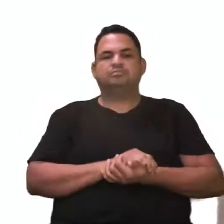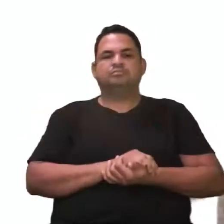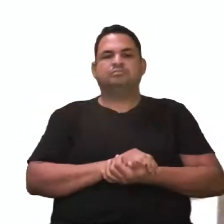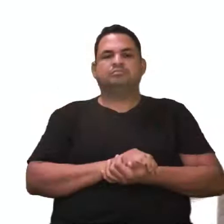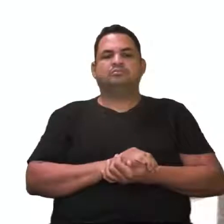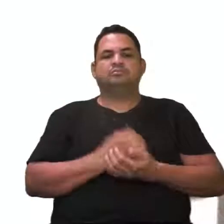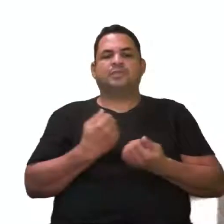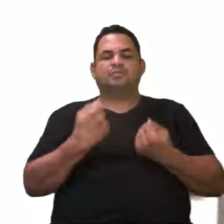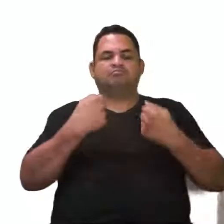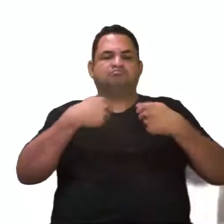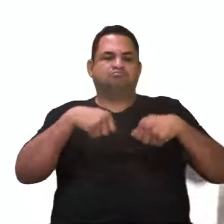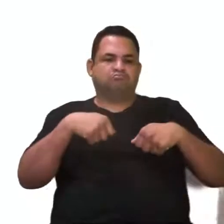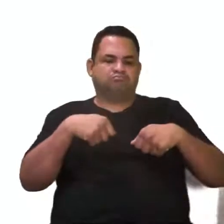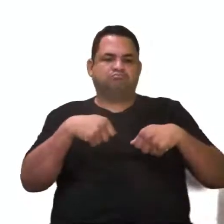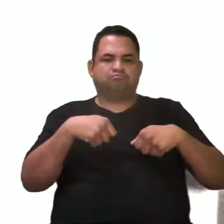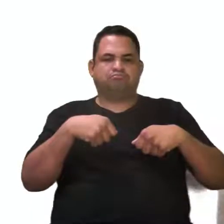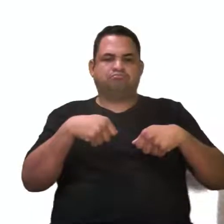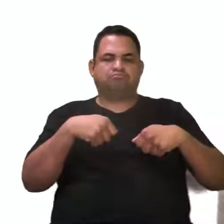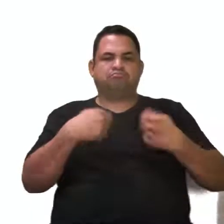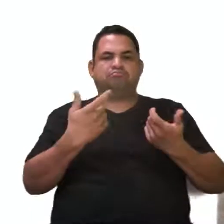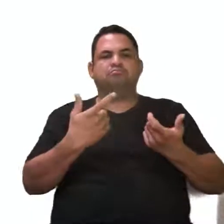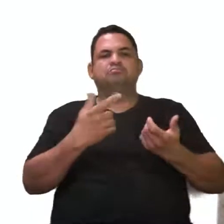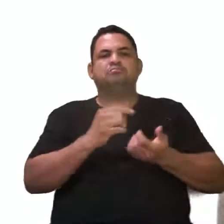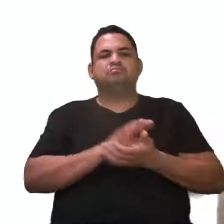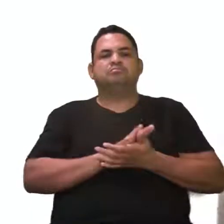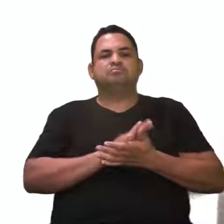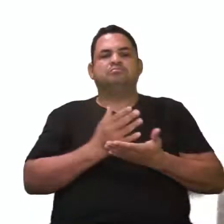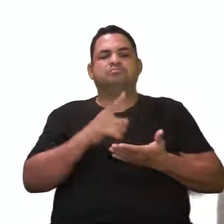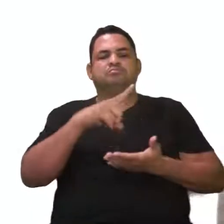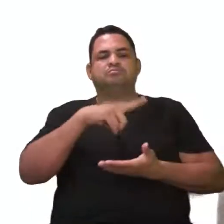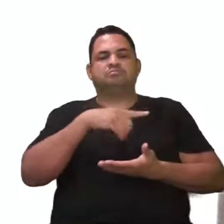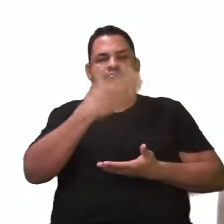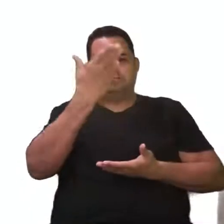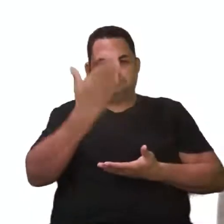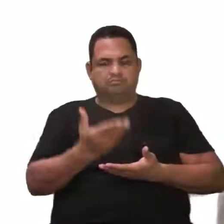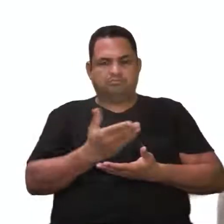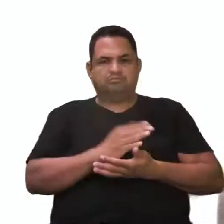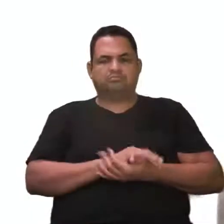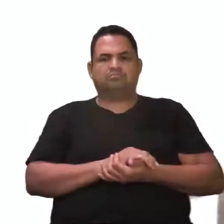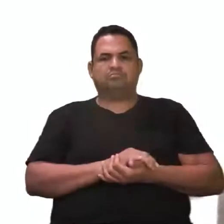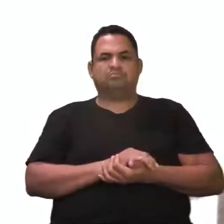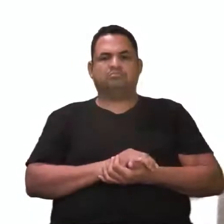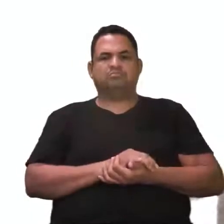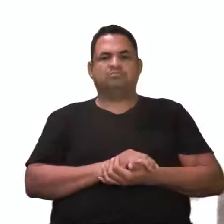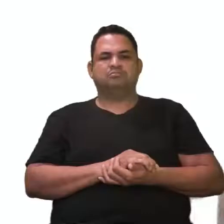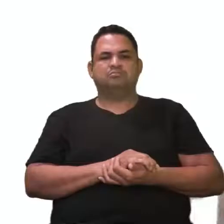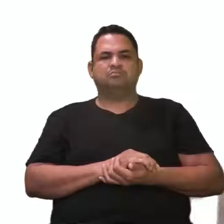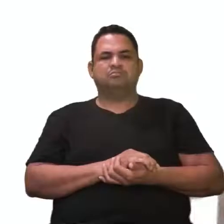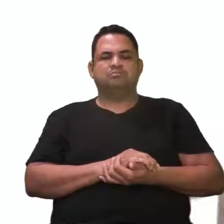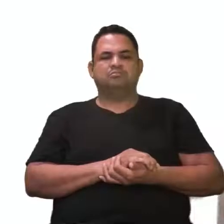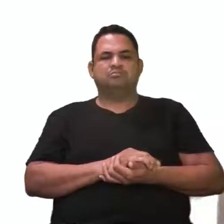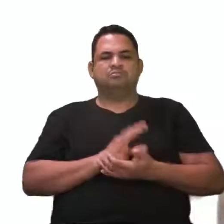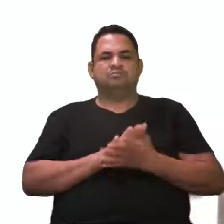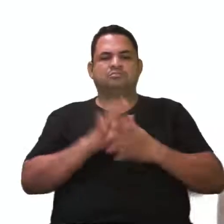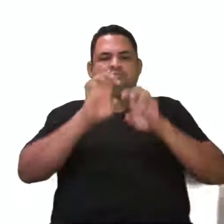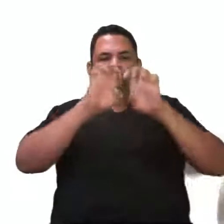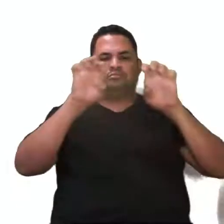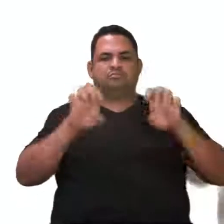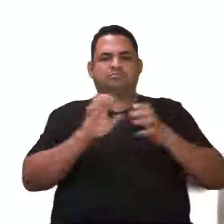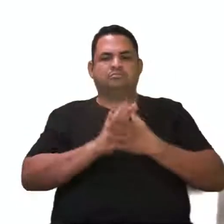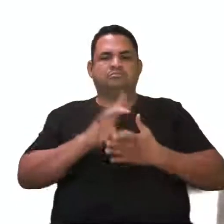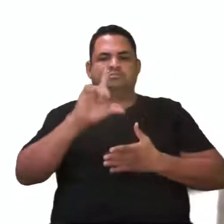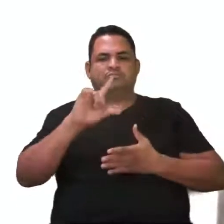é que permitia, então, essa presença aí, tá bom? Vamos seguindo? Essas